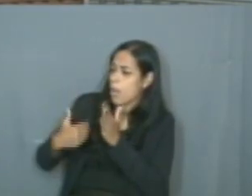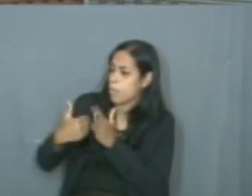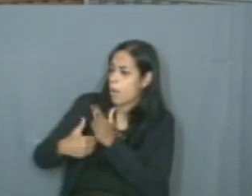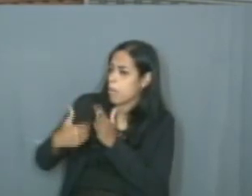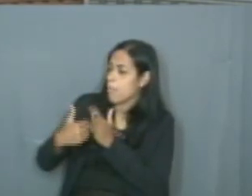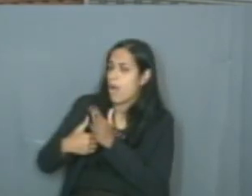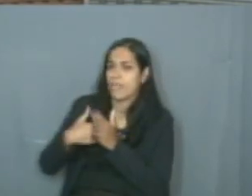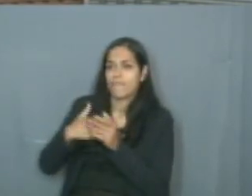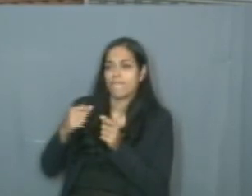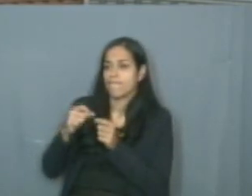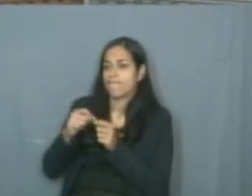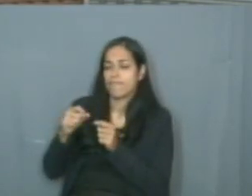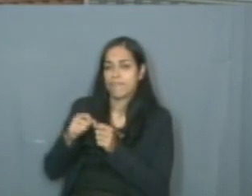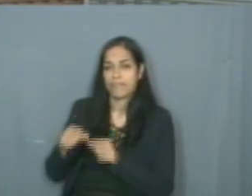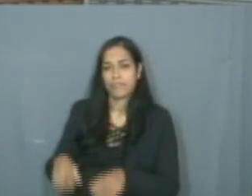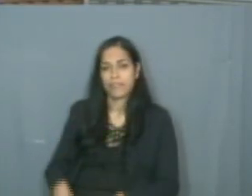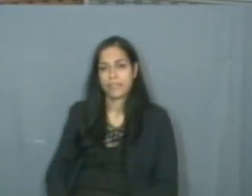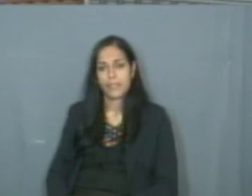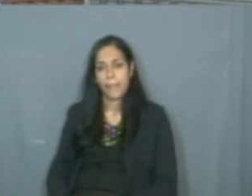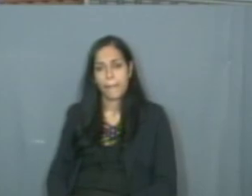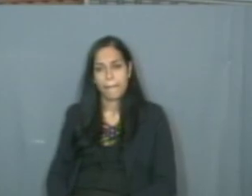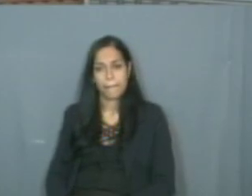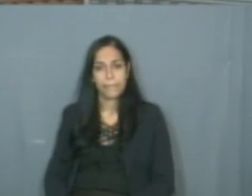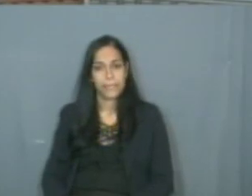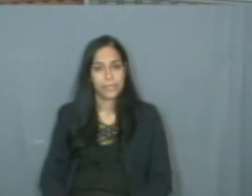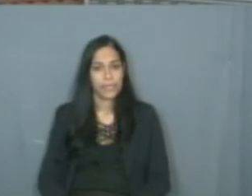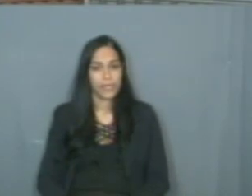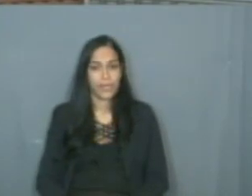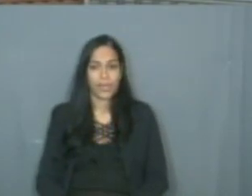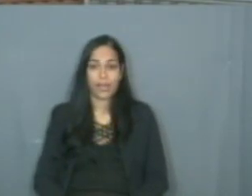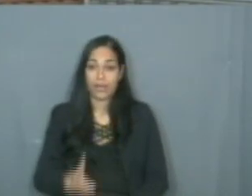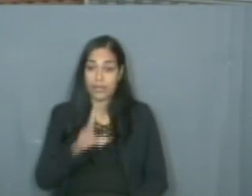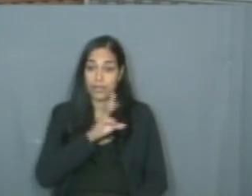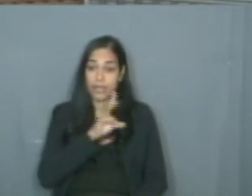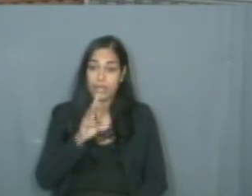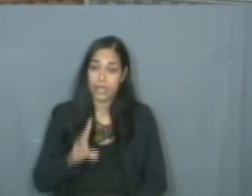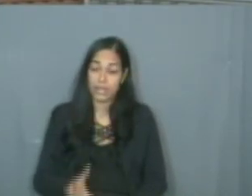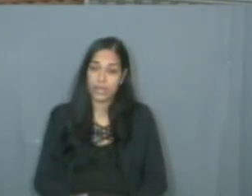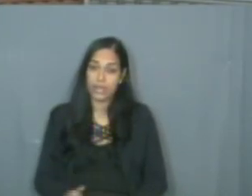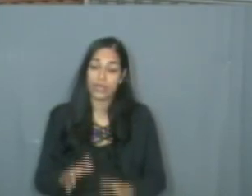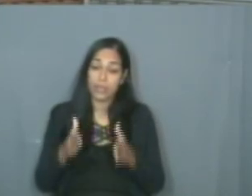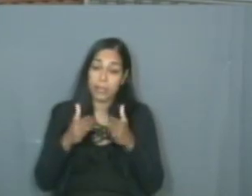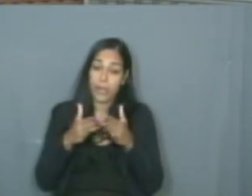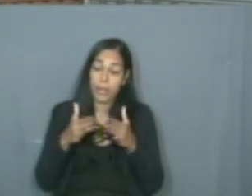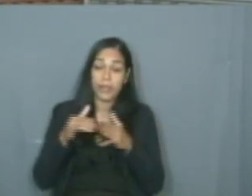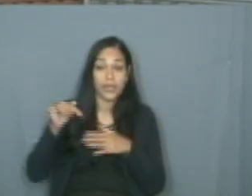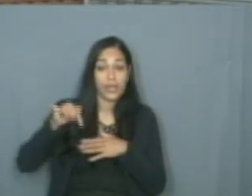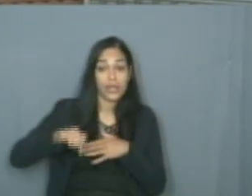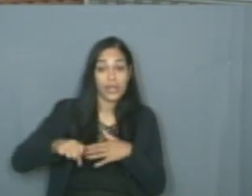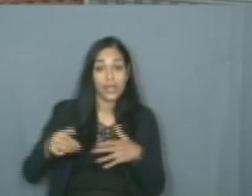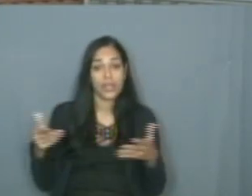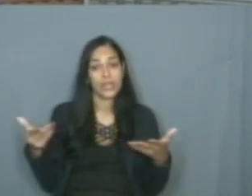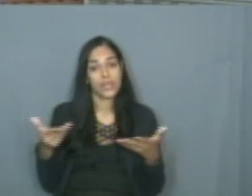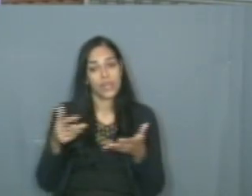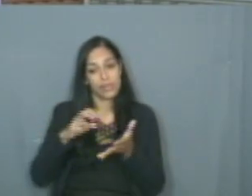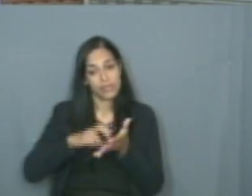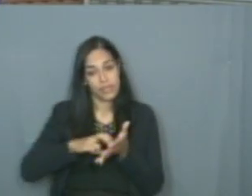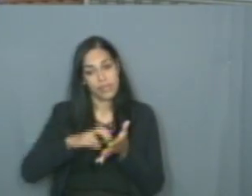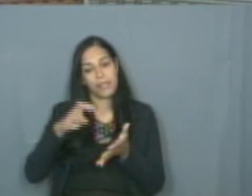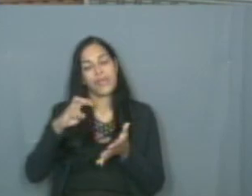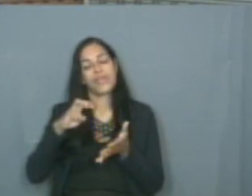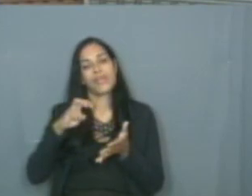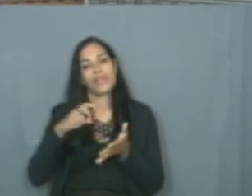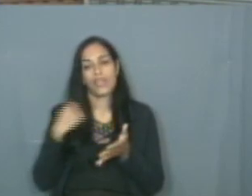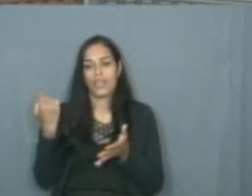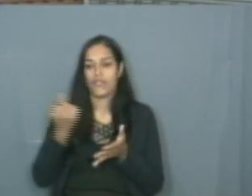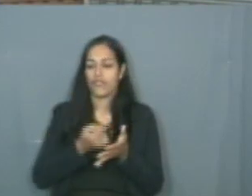não tinha feito. Então, vereadores e vereadoras, o meu apelo nessa manhã, em que a gente quase aqui